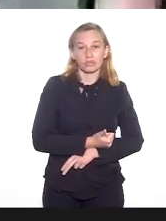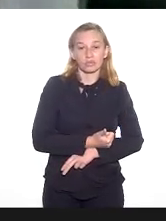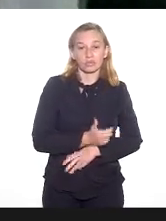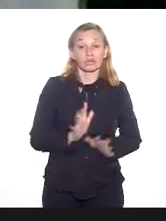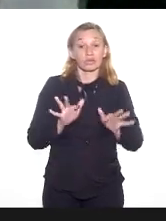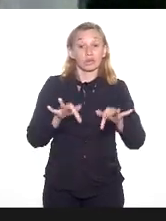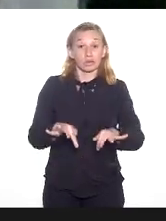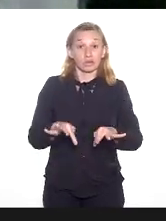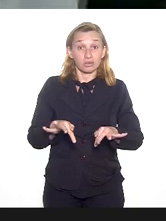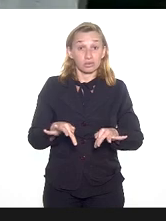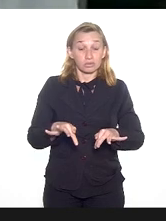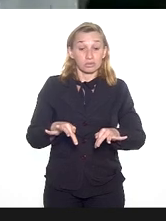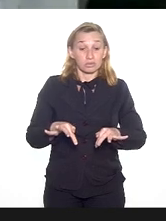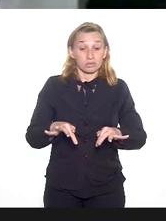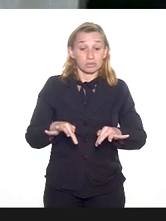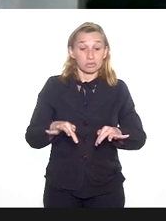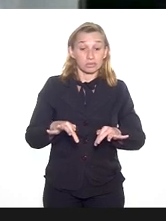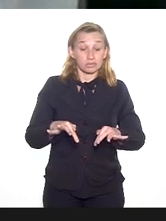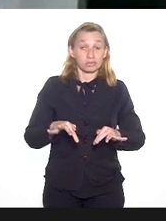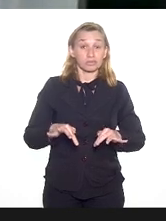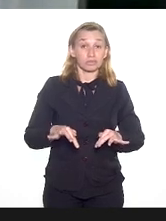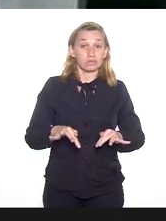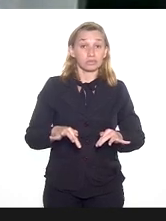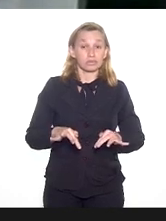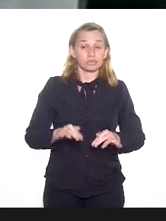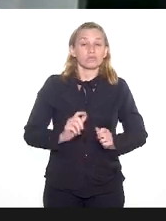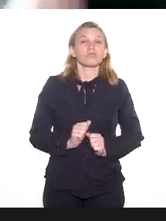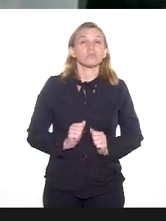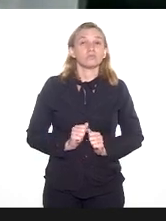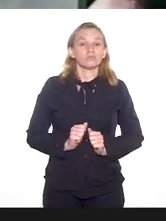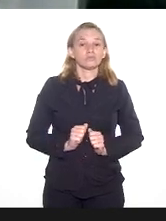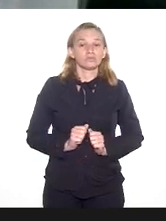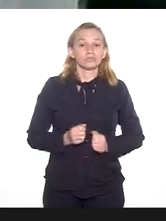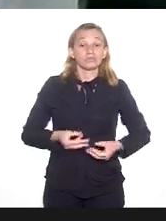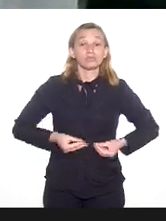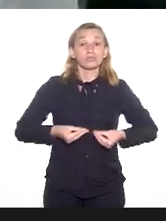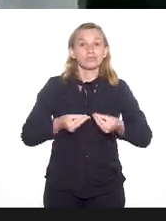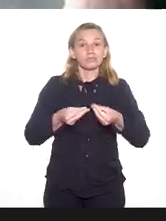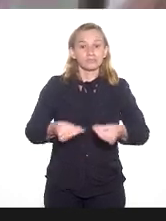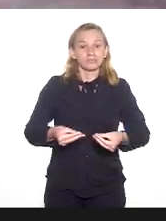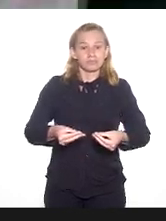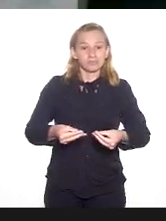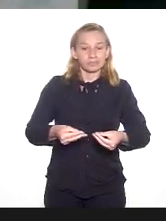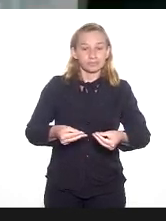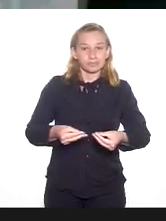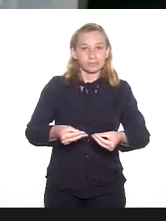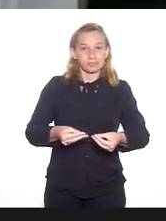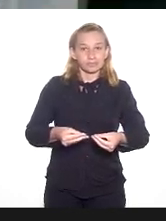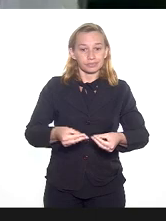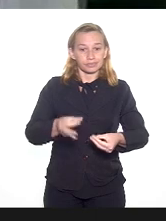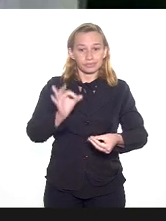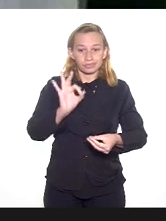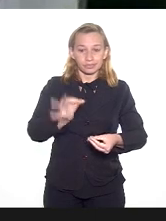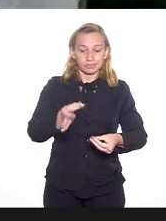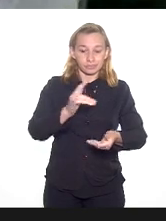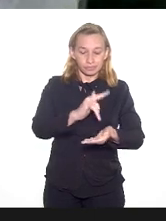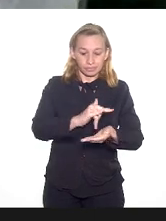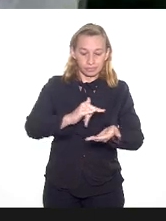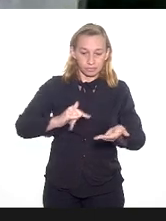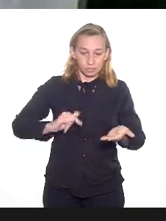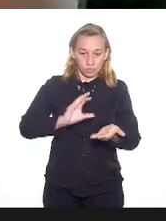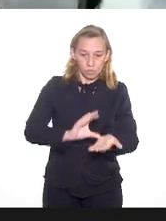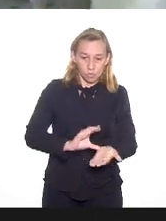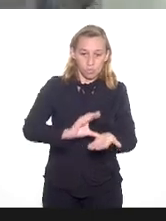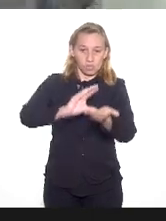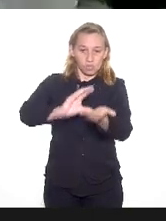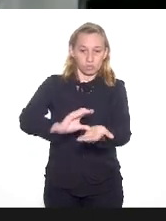finalizando, na finalização da Comissão Parlamentar de Inquérito, é entregar fartíssimo material